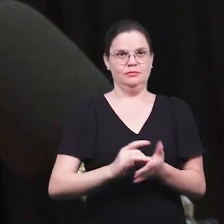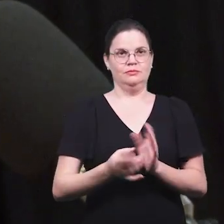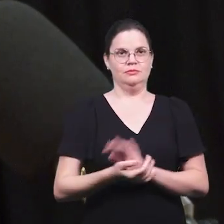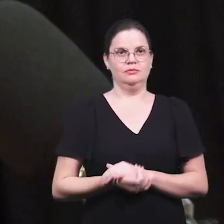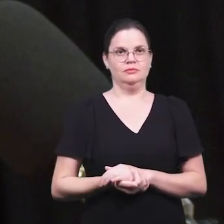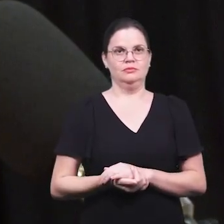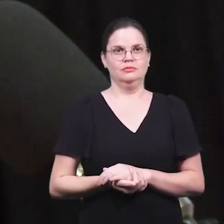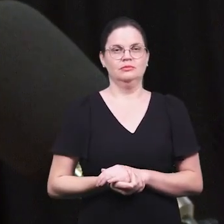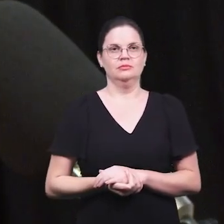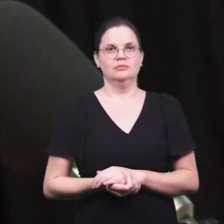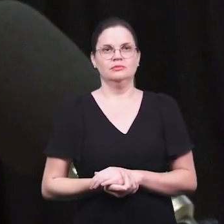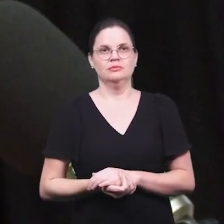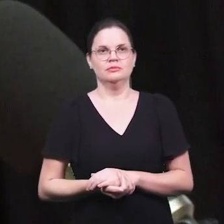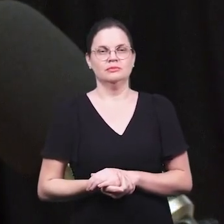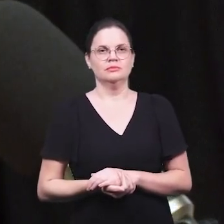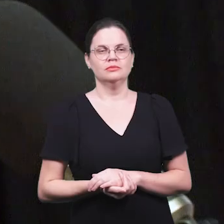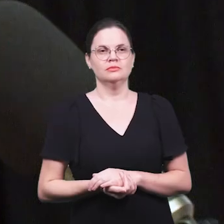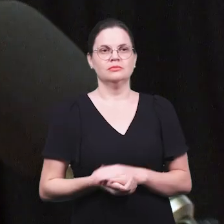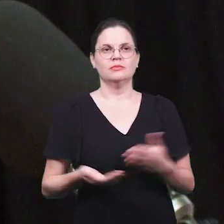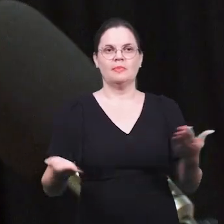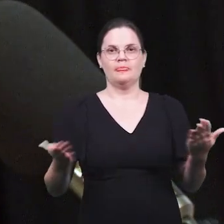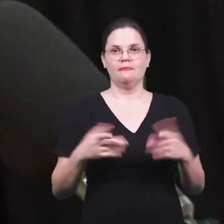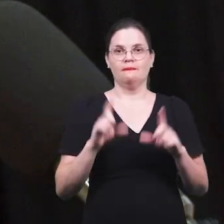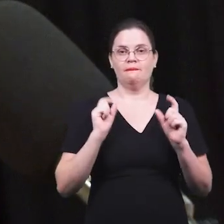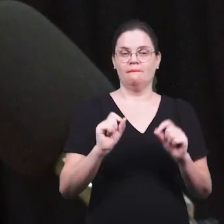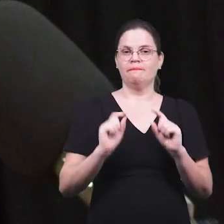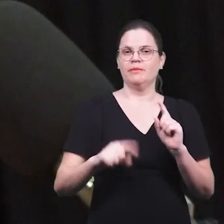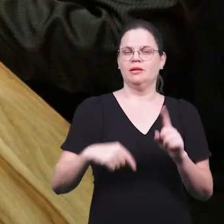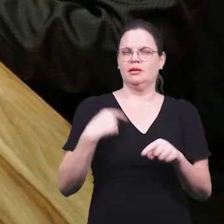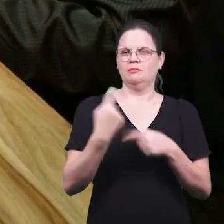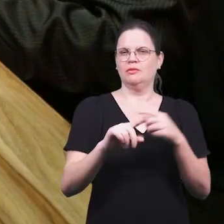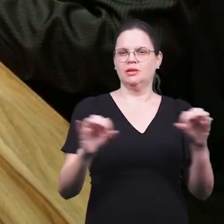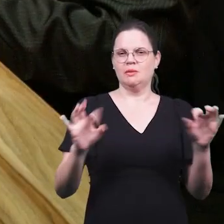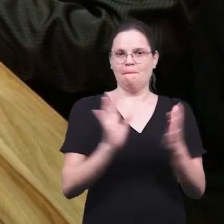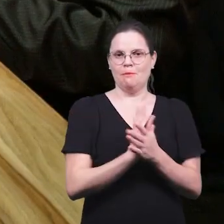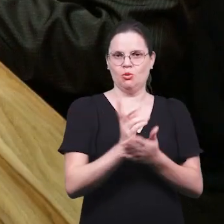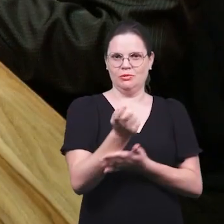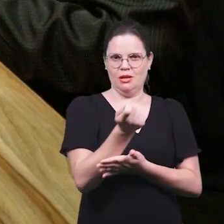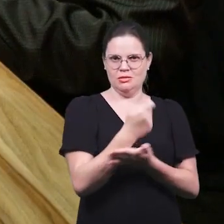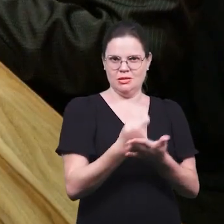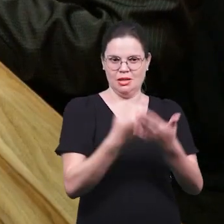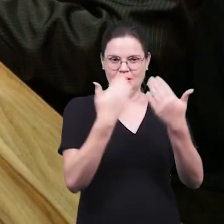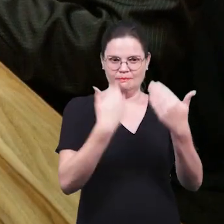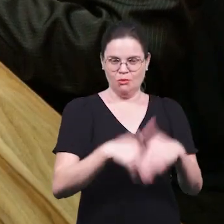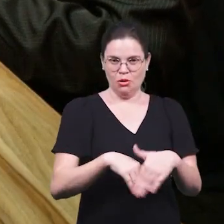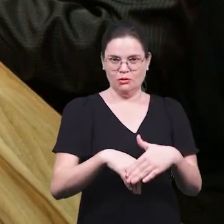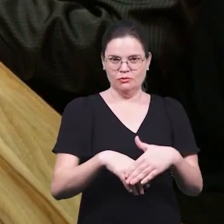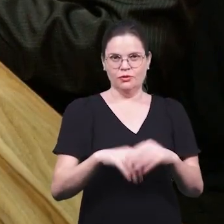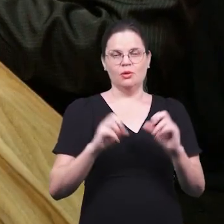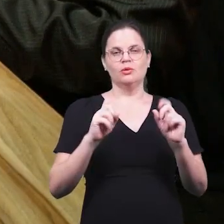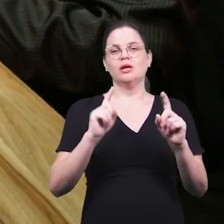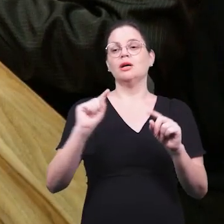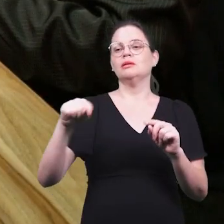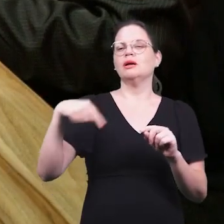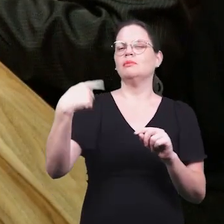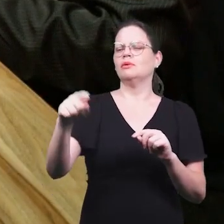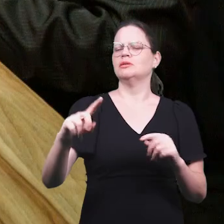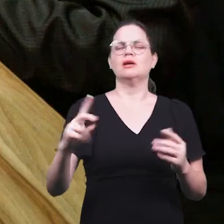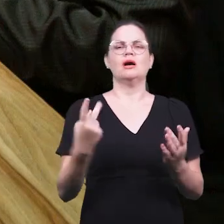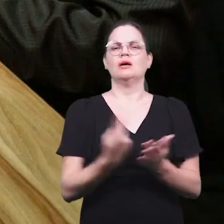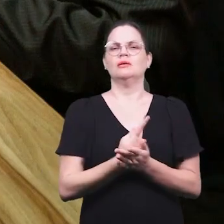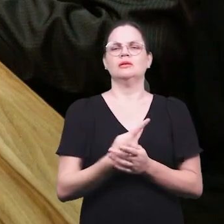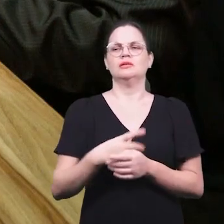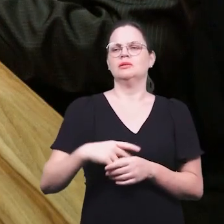só pode parar de estudar quando for efetivamente nomeado. Aí, Luiz, para a gente, né, caminhar aqui também para o